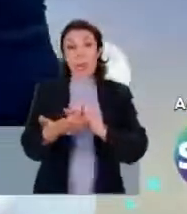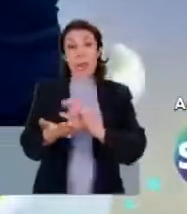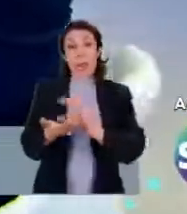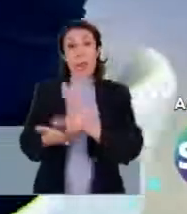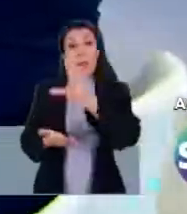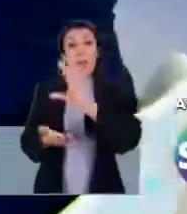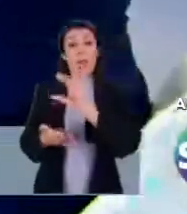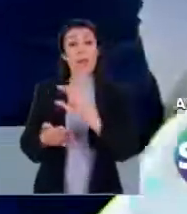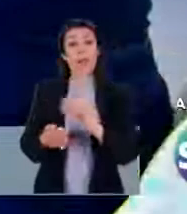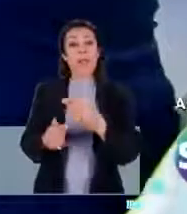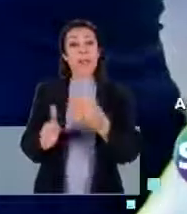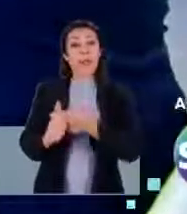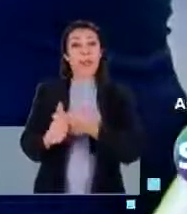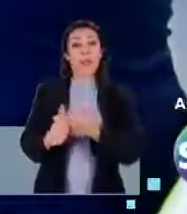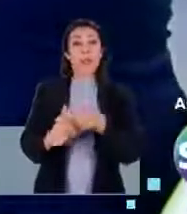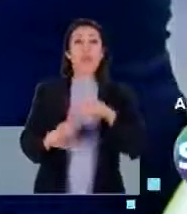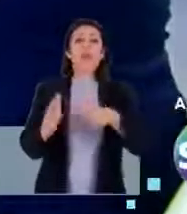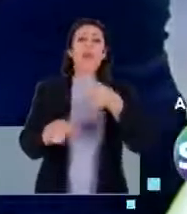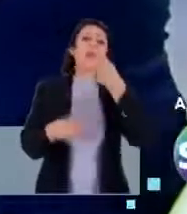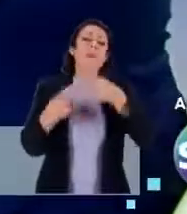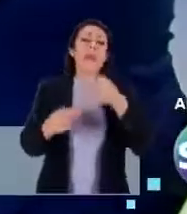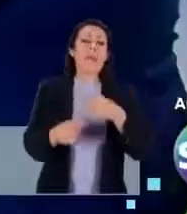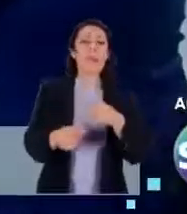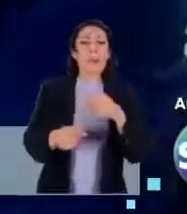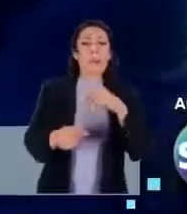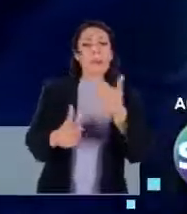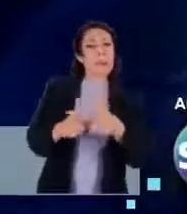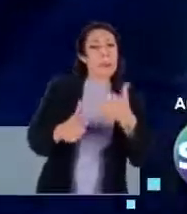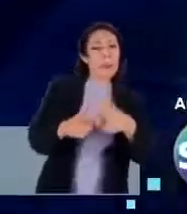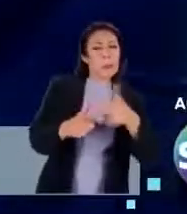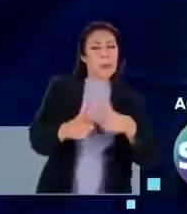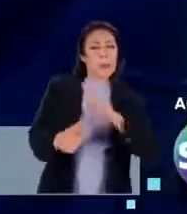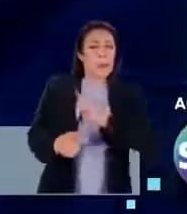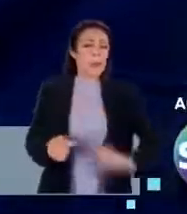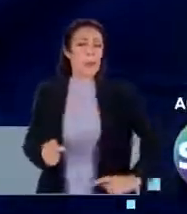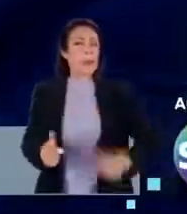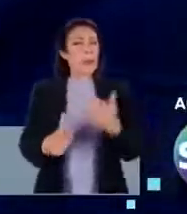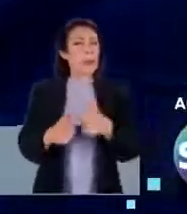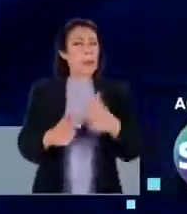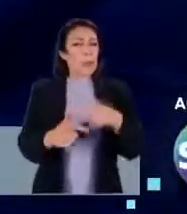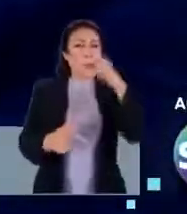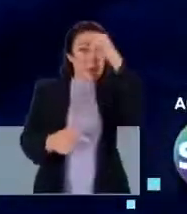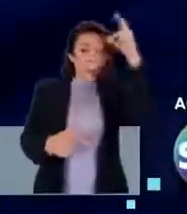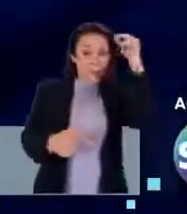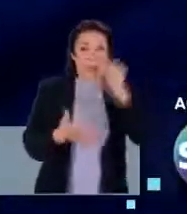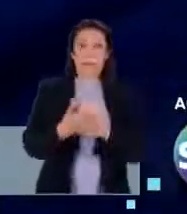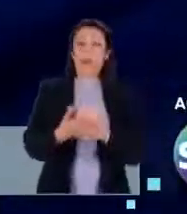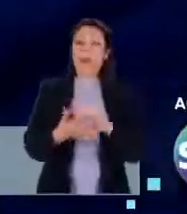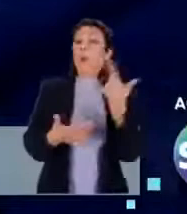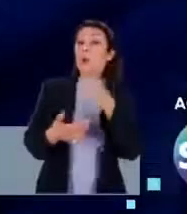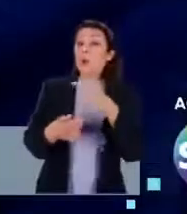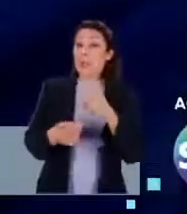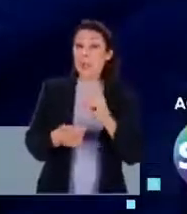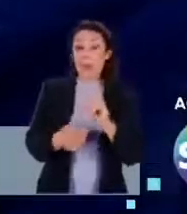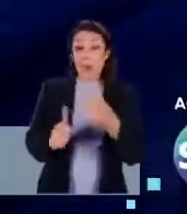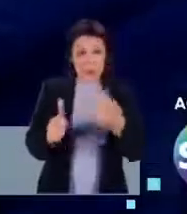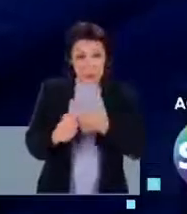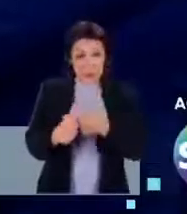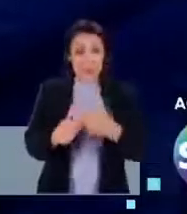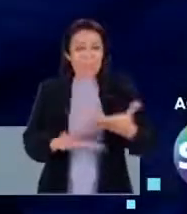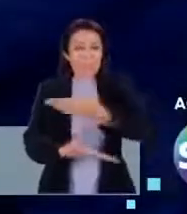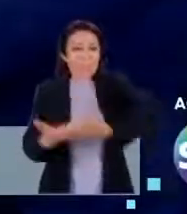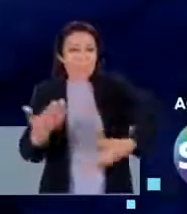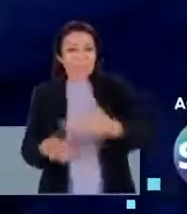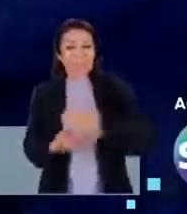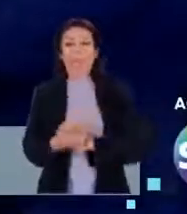Ministério Público tudo botando defeito em Prefeito botando defeito em Governador tá um caos eu pego isso renegocio a dívida só para você tomar por causa de São Paulo